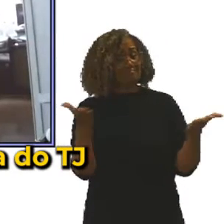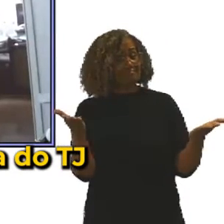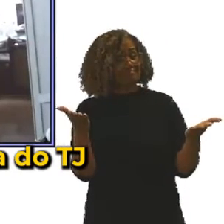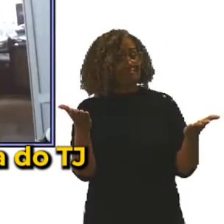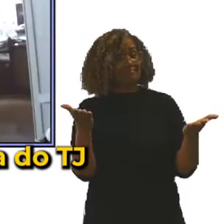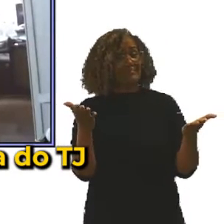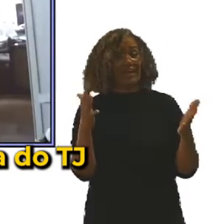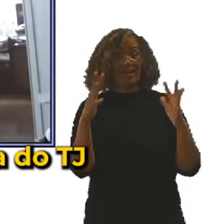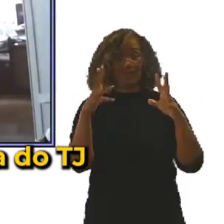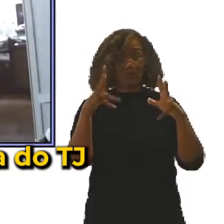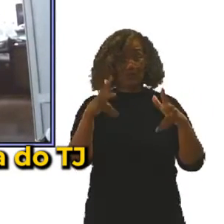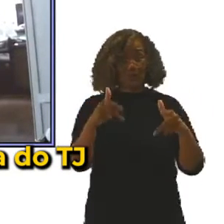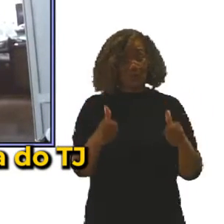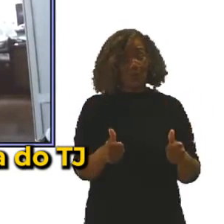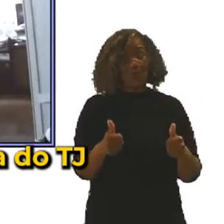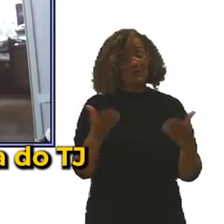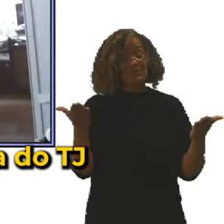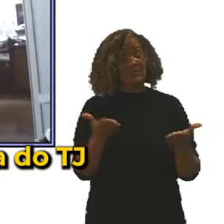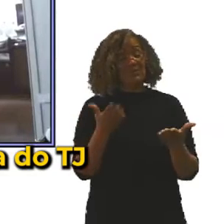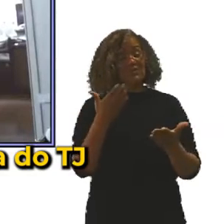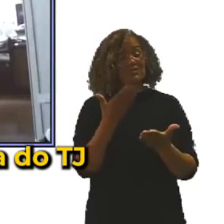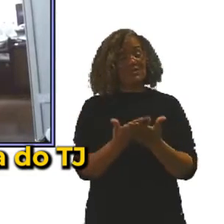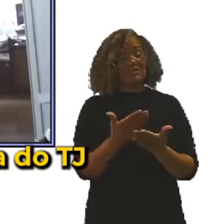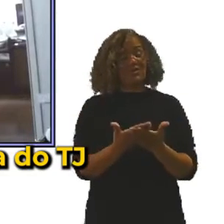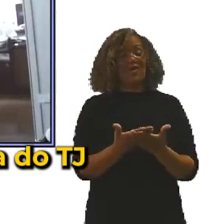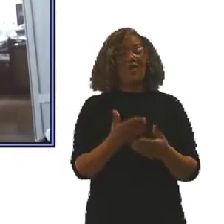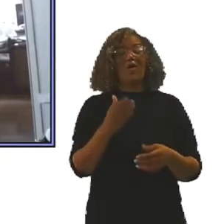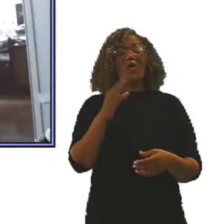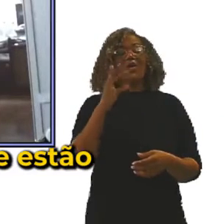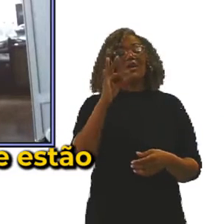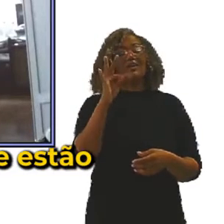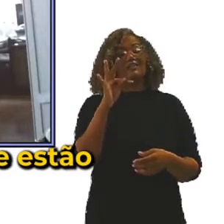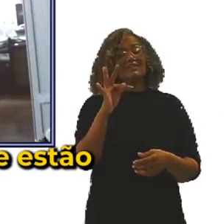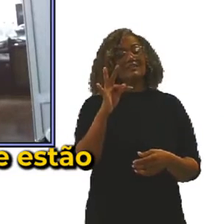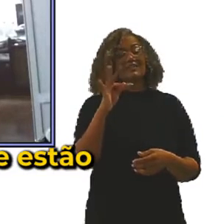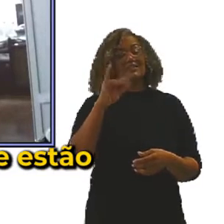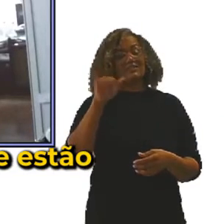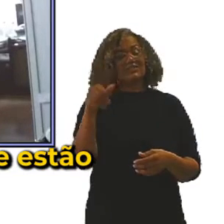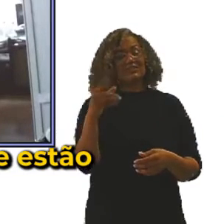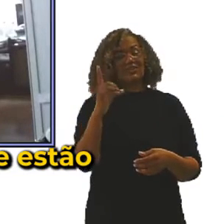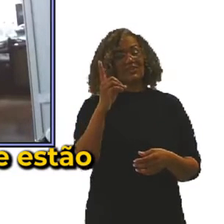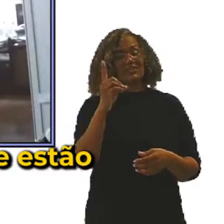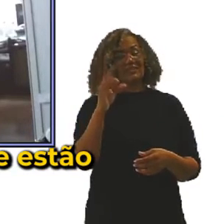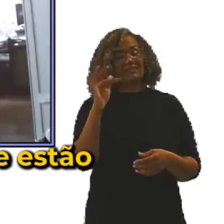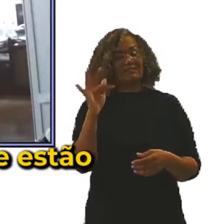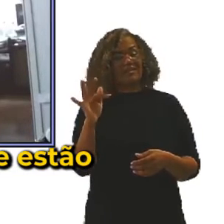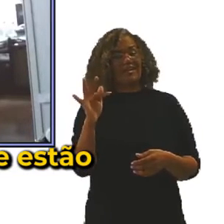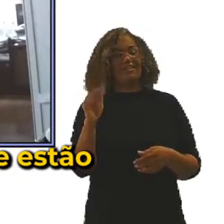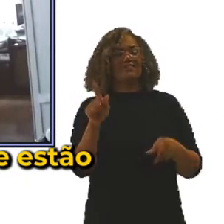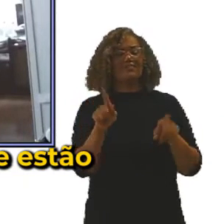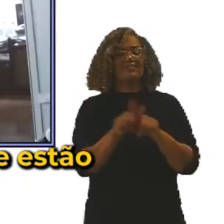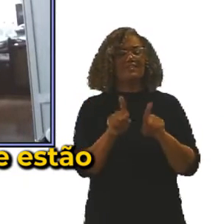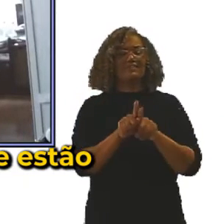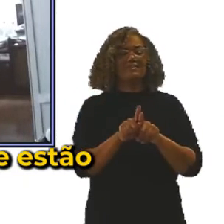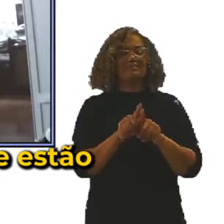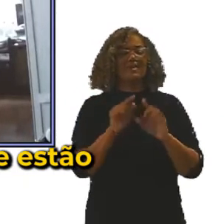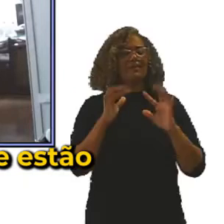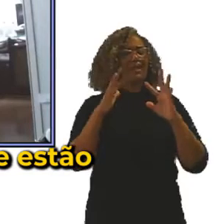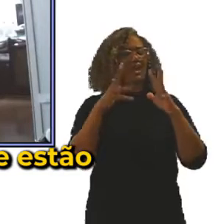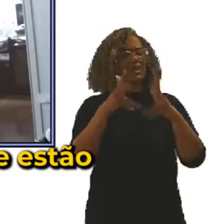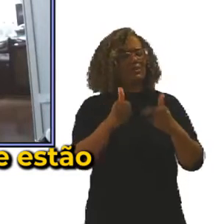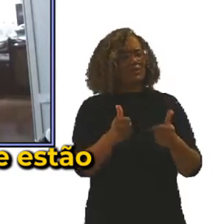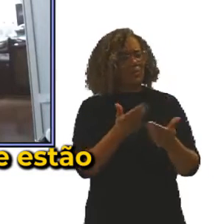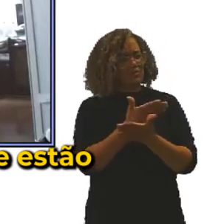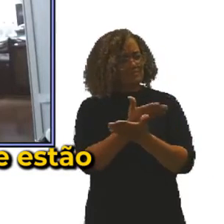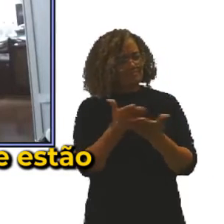e magistradas dessa escola, do TJDF, cumprimentos também igualmente calorosos a todos e